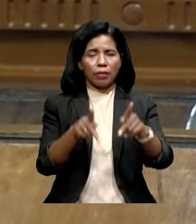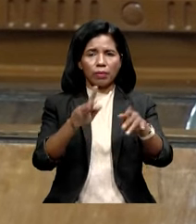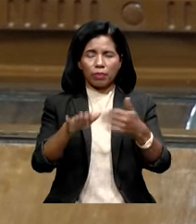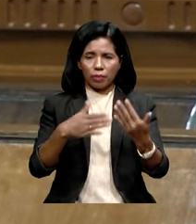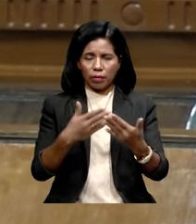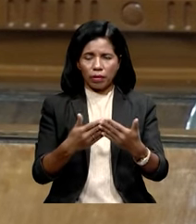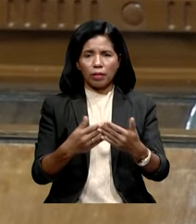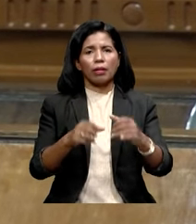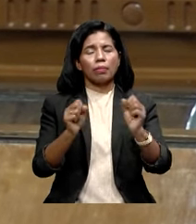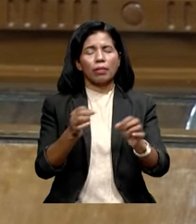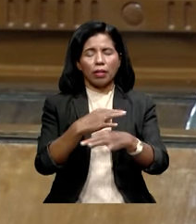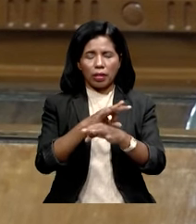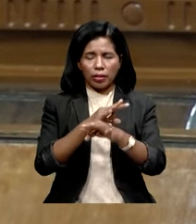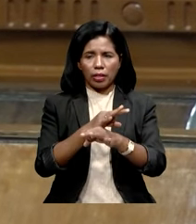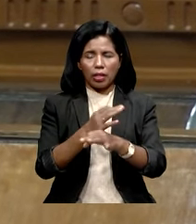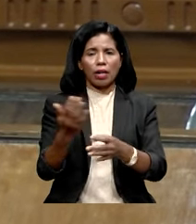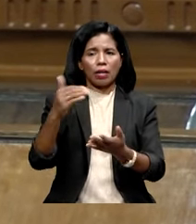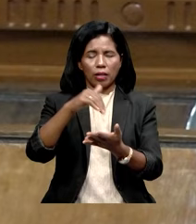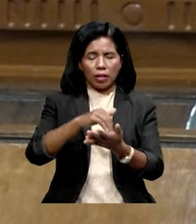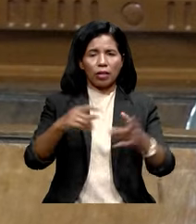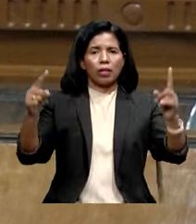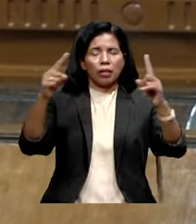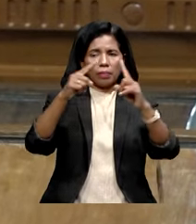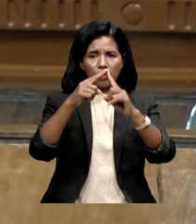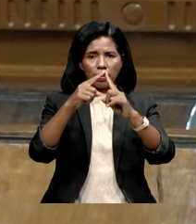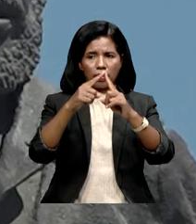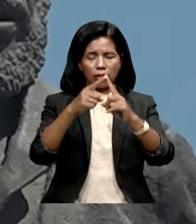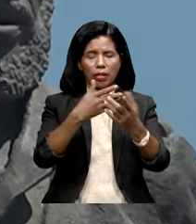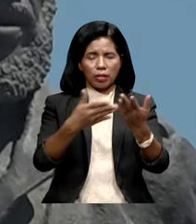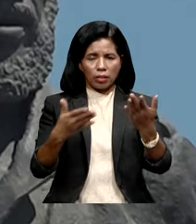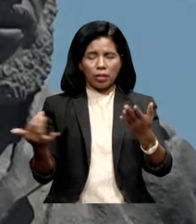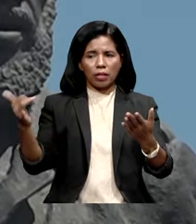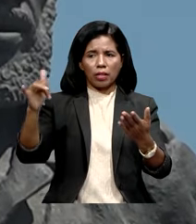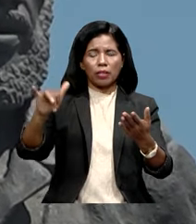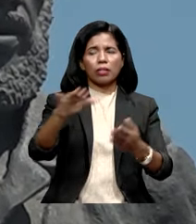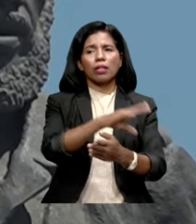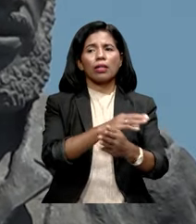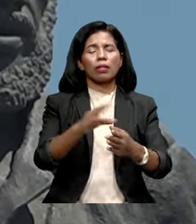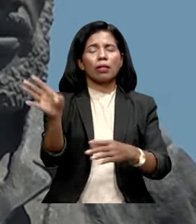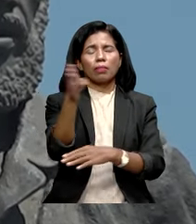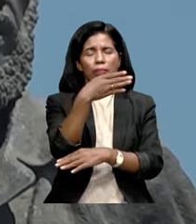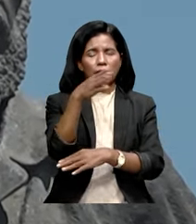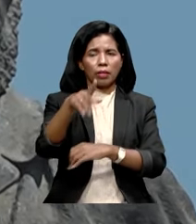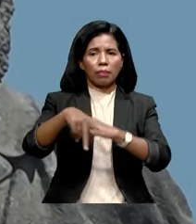nune bela hal manutensang rutinas ba atributu sire inklui atributu bandera